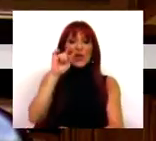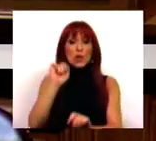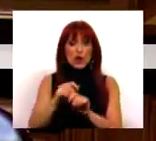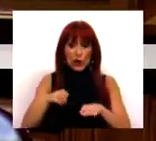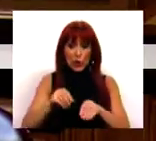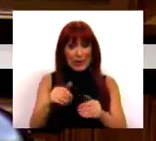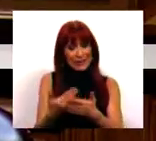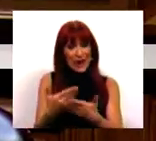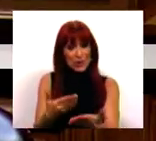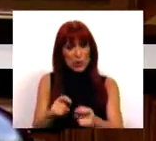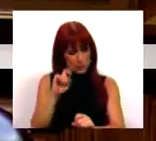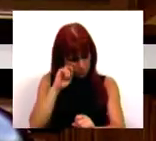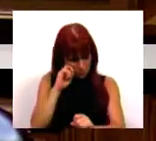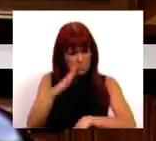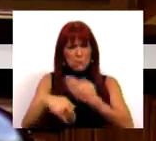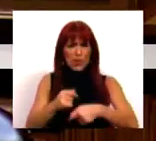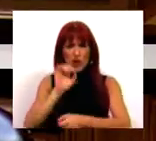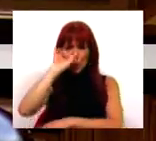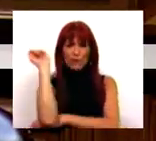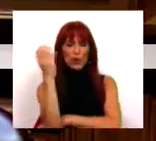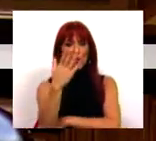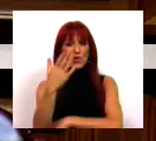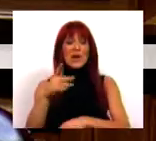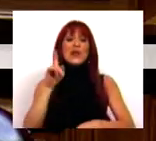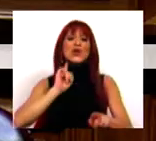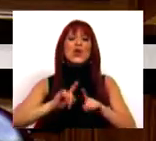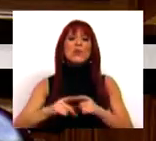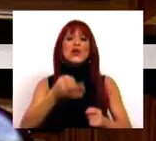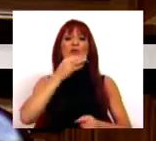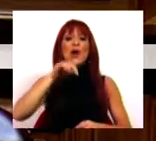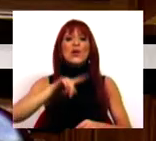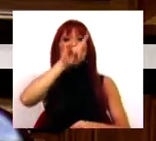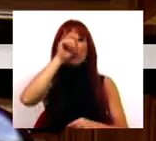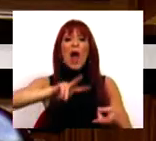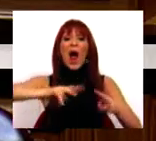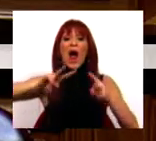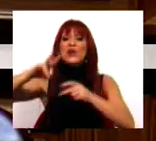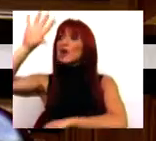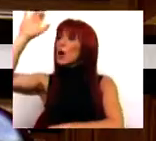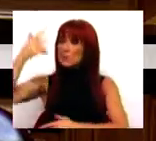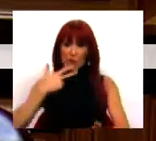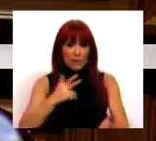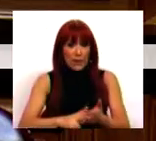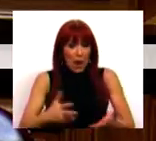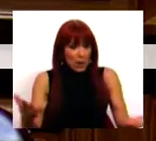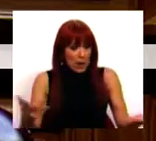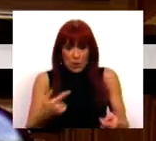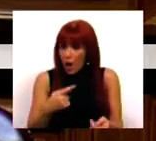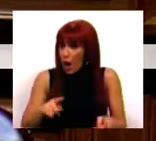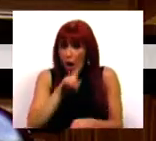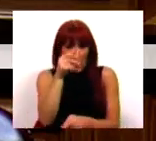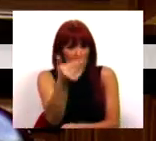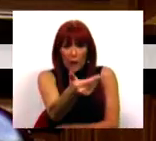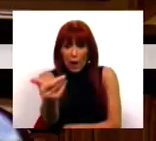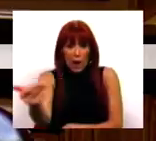no território e resiliência na nossa floresta. A senhora deputada falou da questão das alterações climáticas, é verdade, é uma questão que está